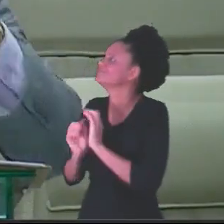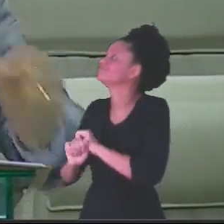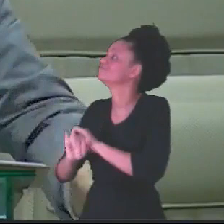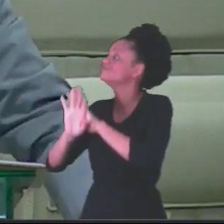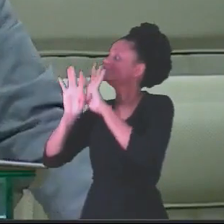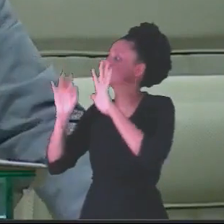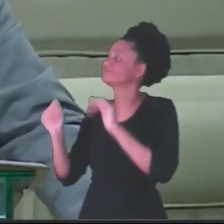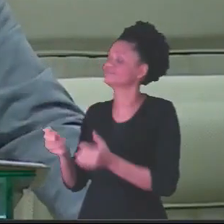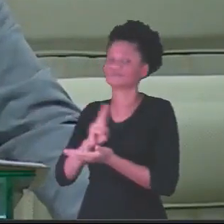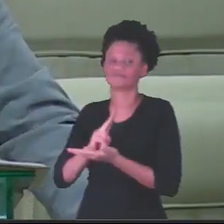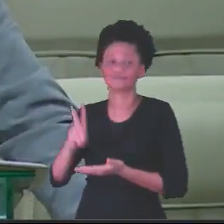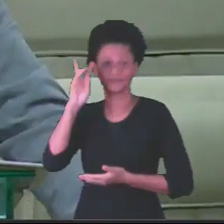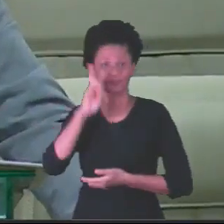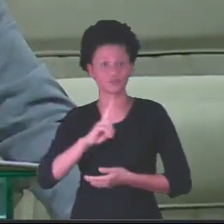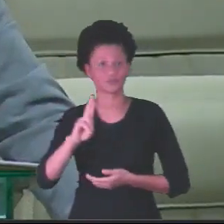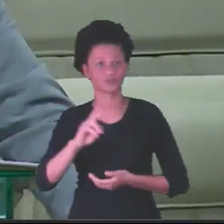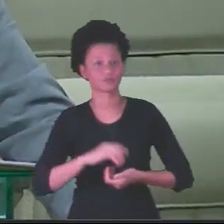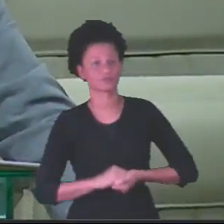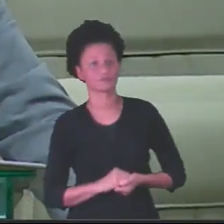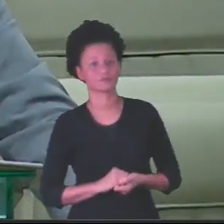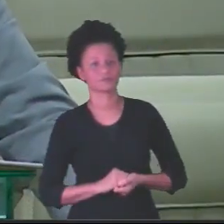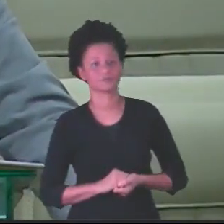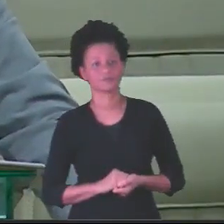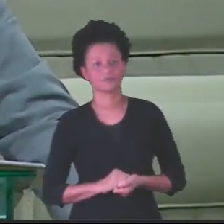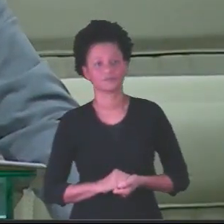o nome do senhor